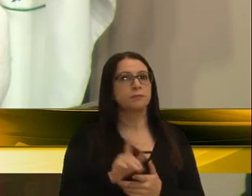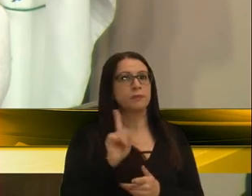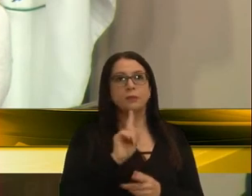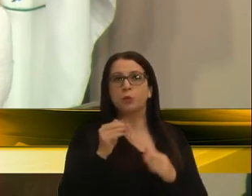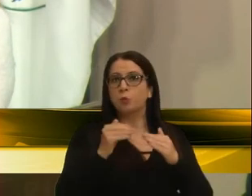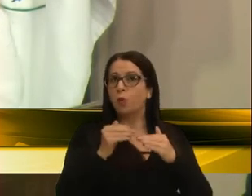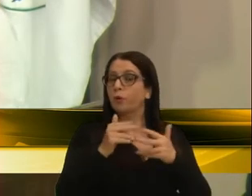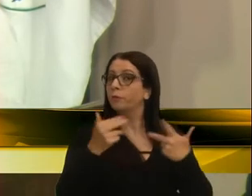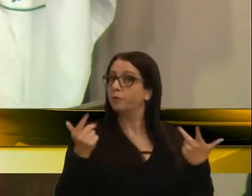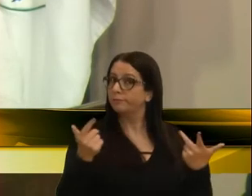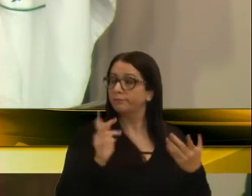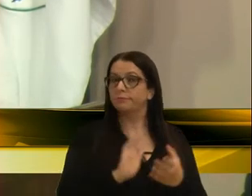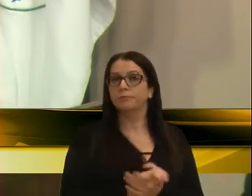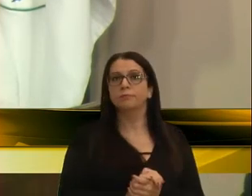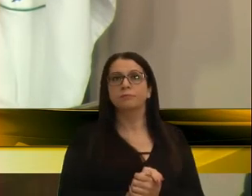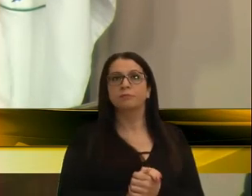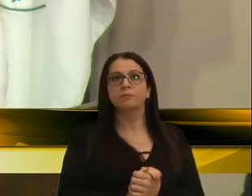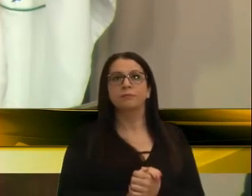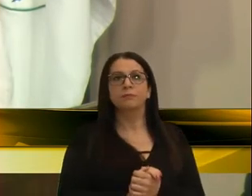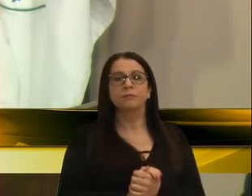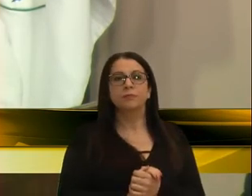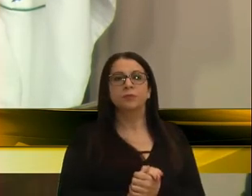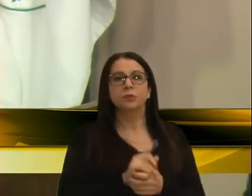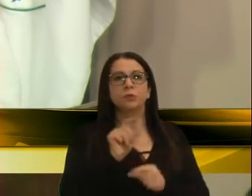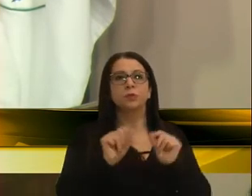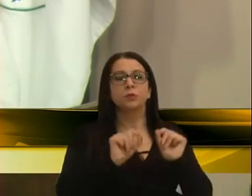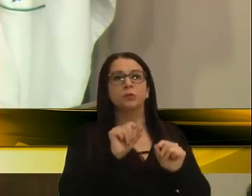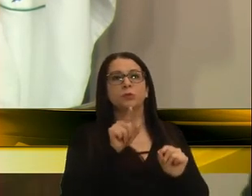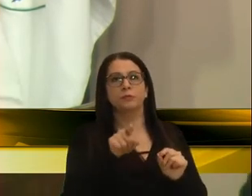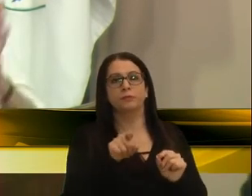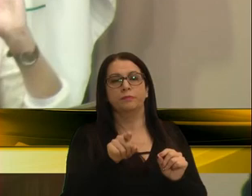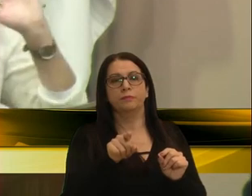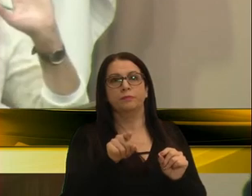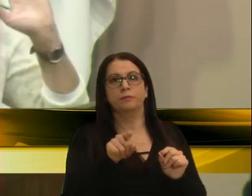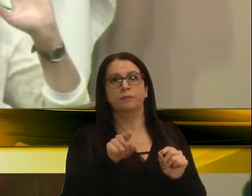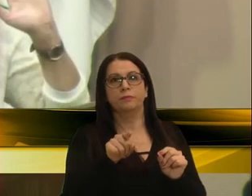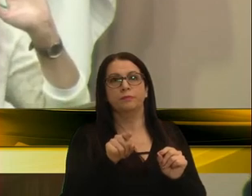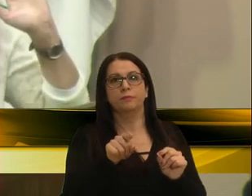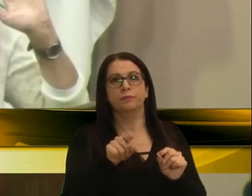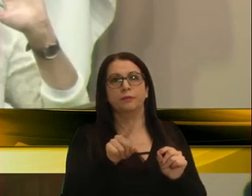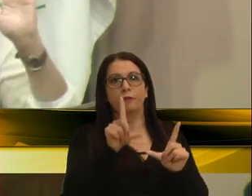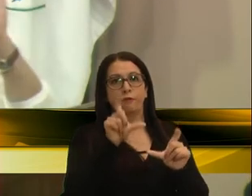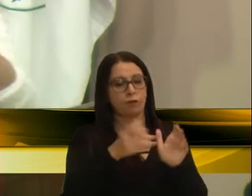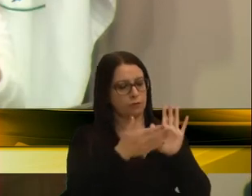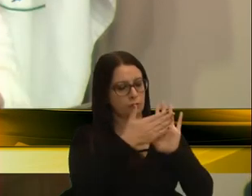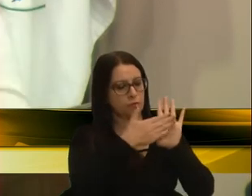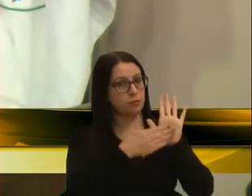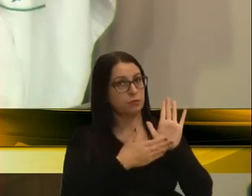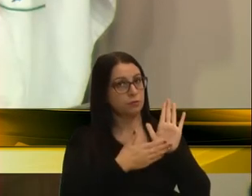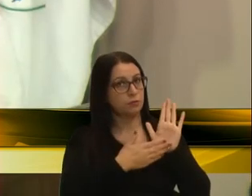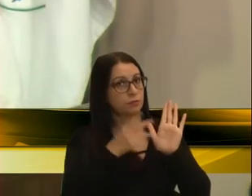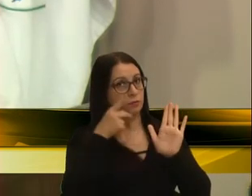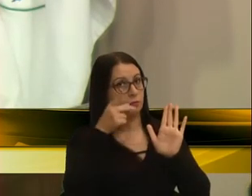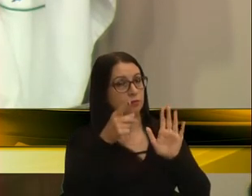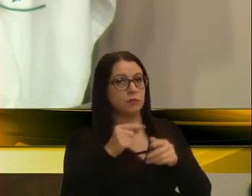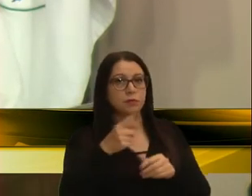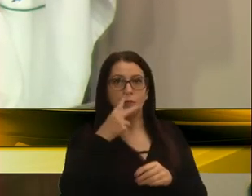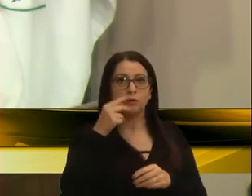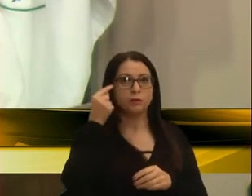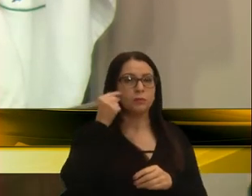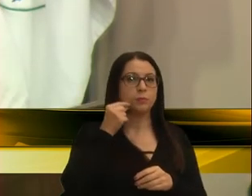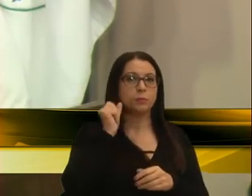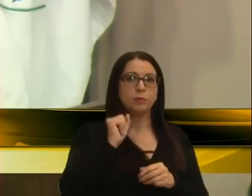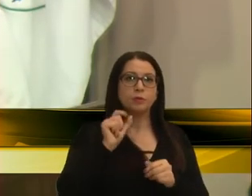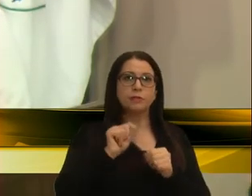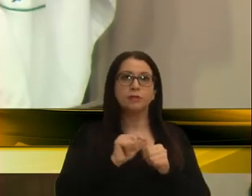em alguns pontos. Em relação assim, aqui são fotos. Como bem disse o vereador Bandeira, nós